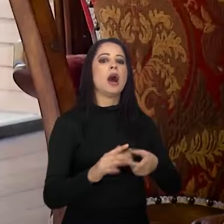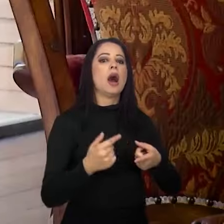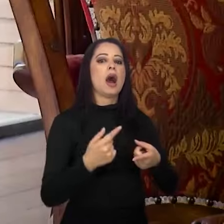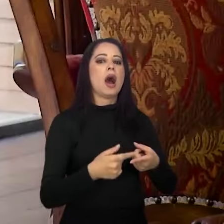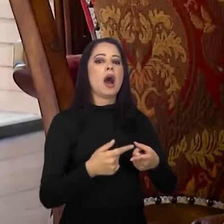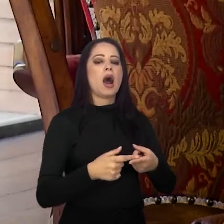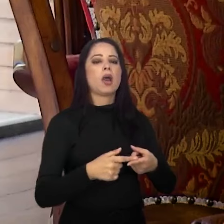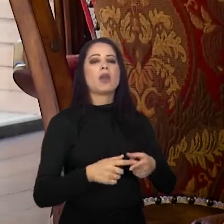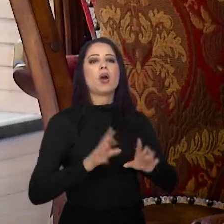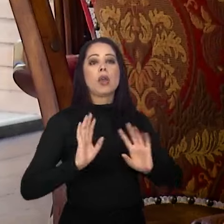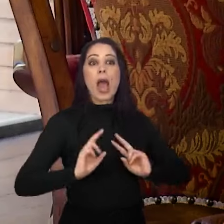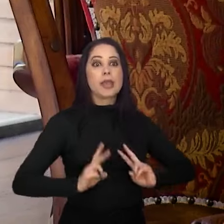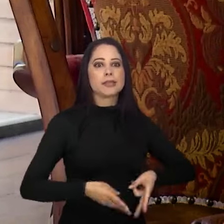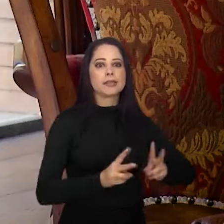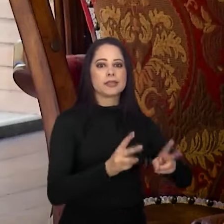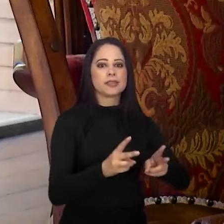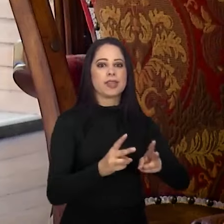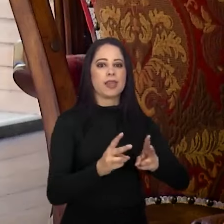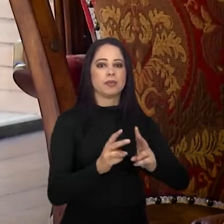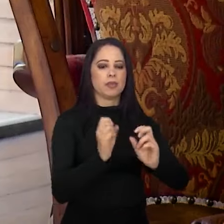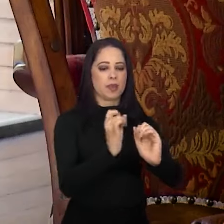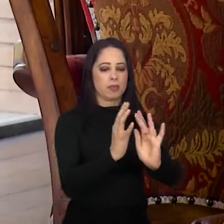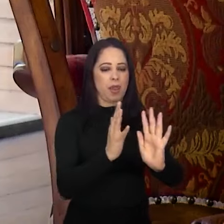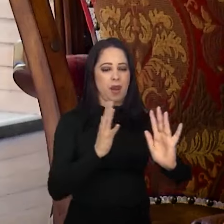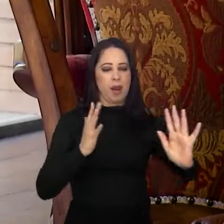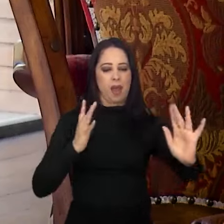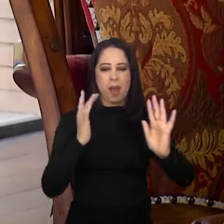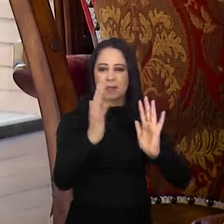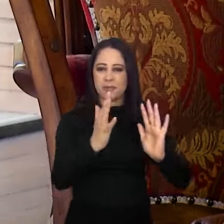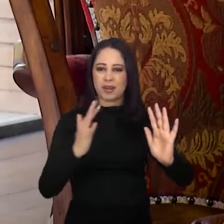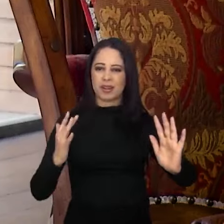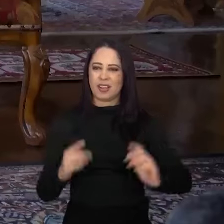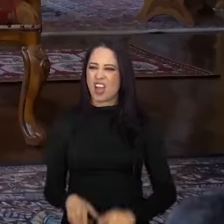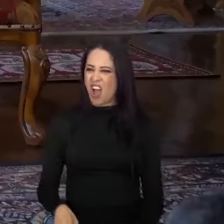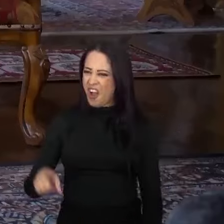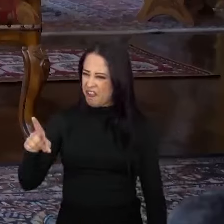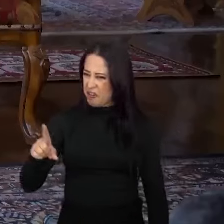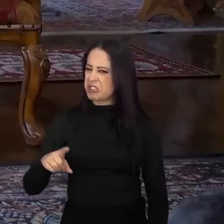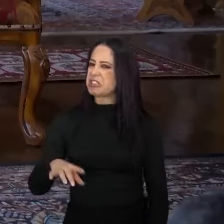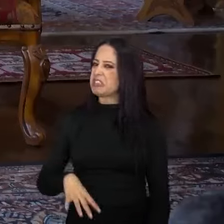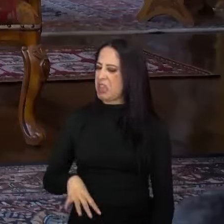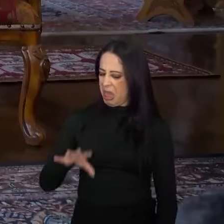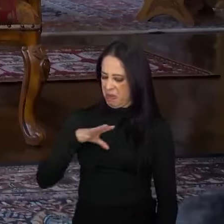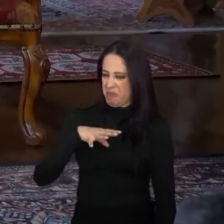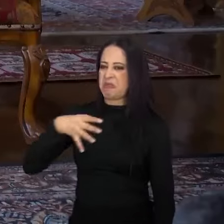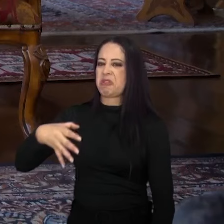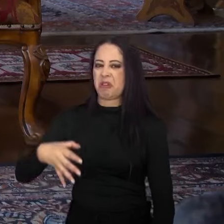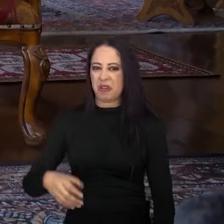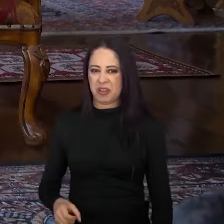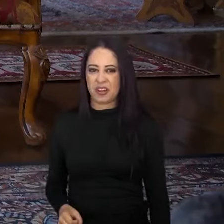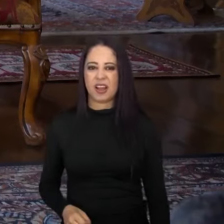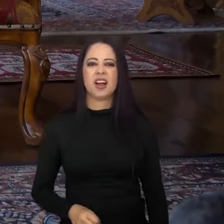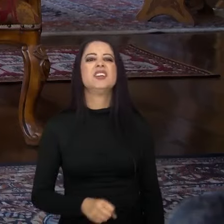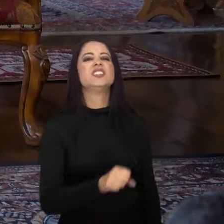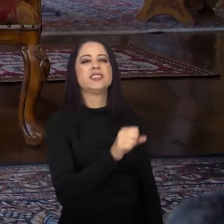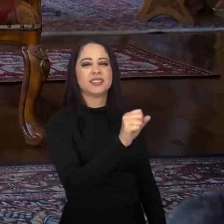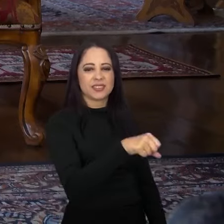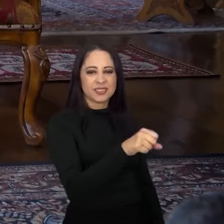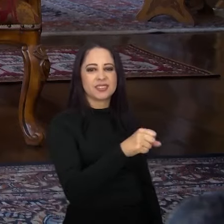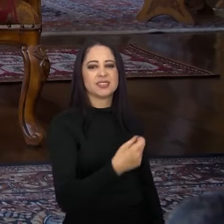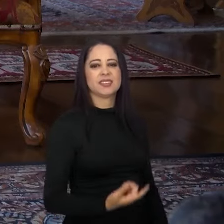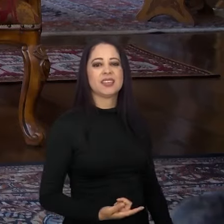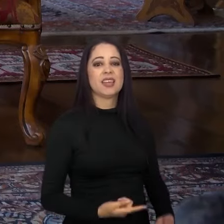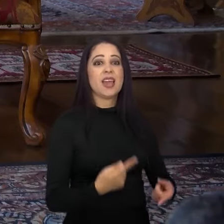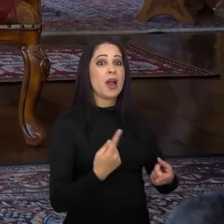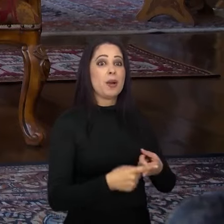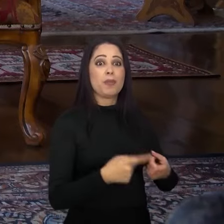mudei, plantei os pinheiros. Assim eu fomentando o pinheiral e invadindo a terra do CTA. Você é muito atrevido, hein, Fernando? Mas peraí, o mais que